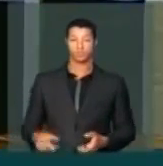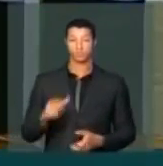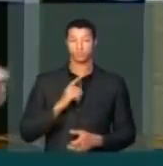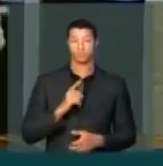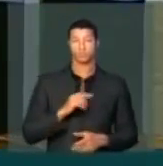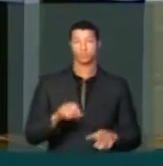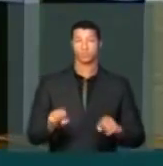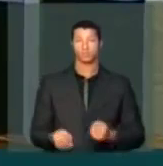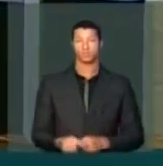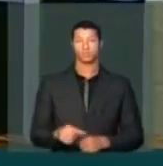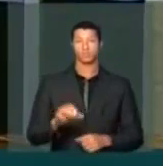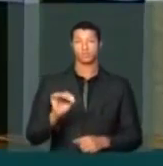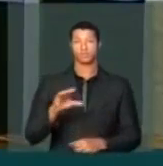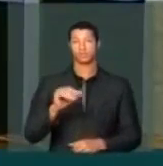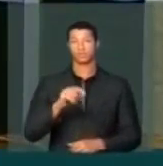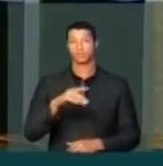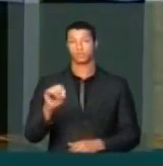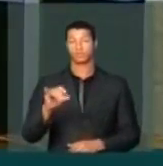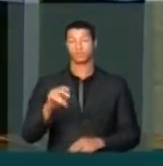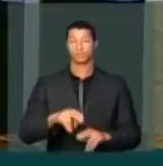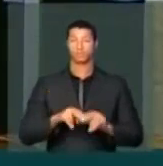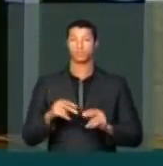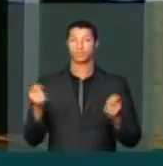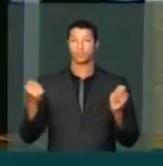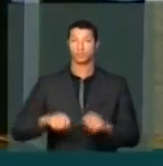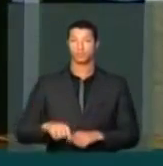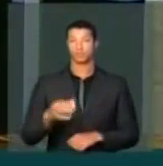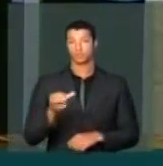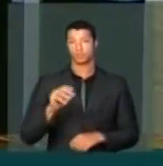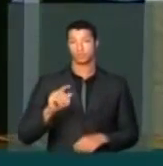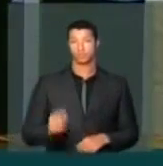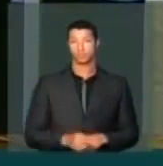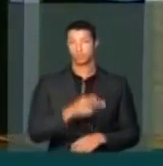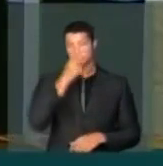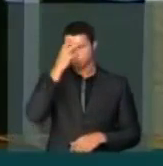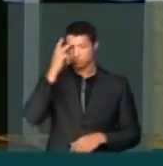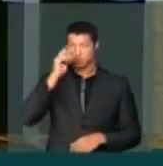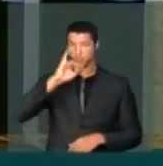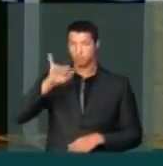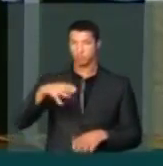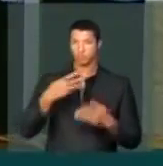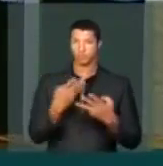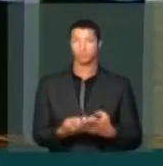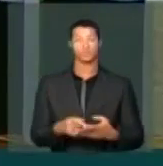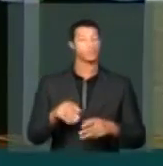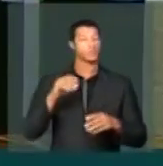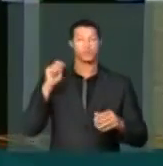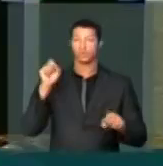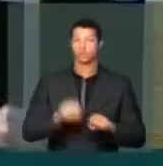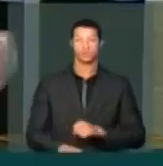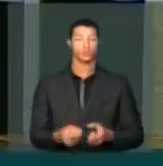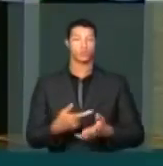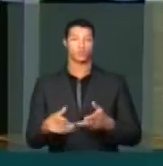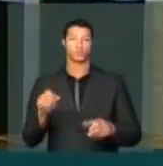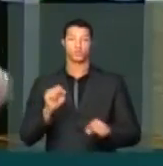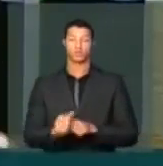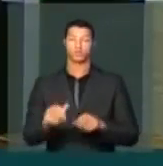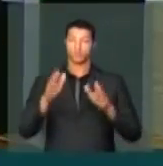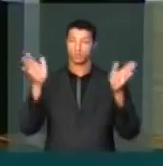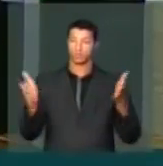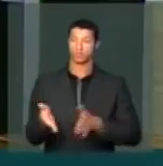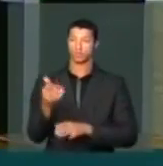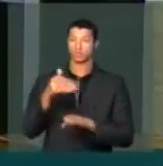tivesse sido quebrado na ocasião, possivelmente 6 milhões de judeus não haveriam sido exterminados nos campos